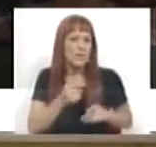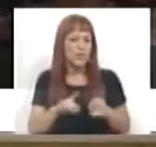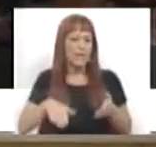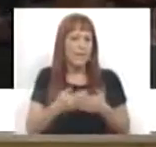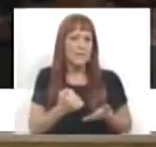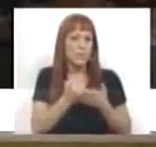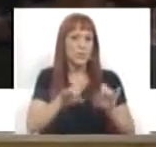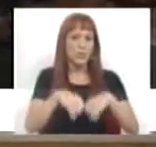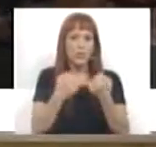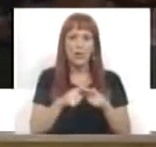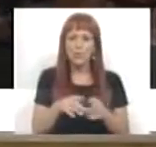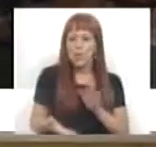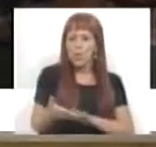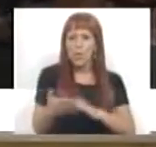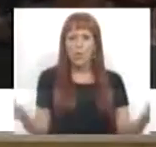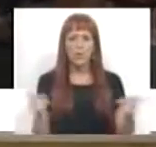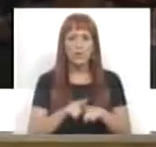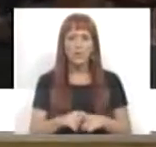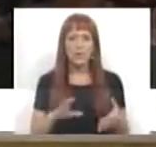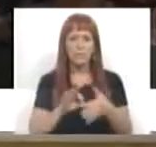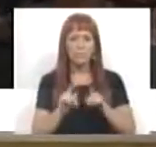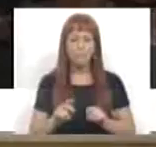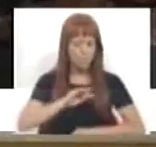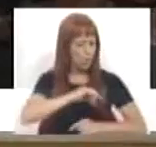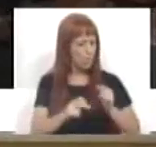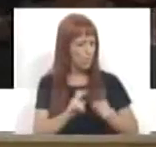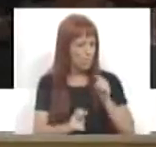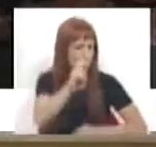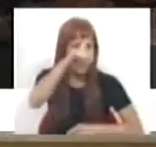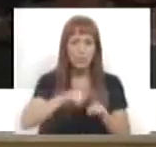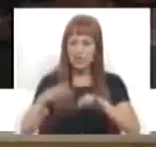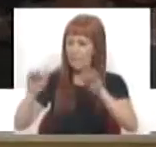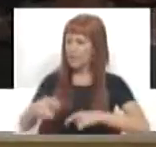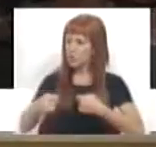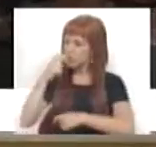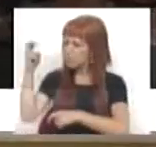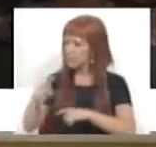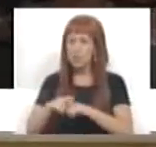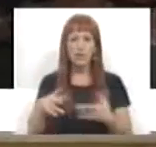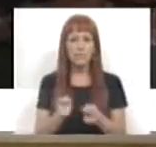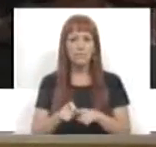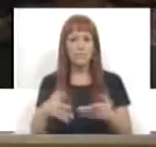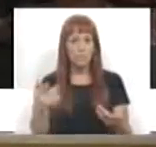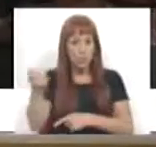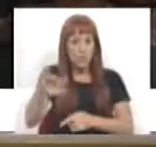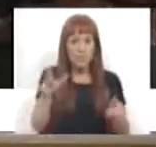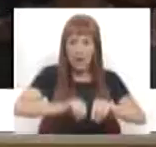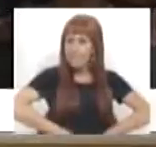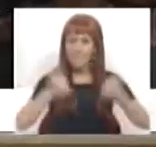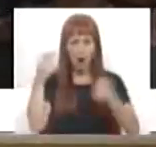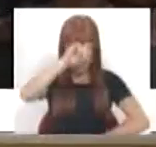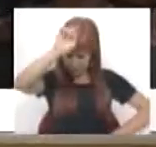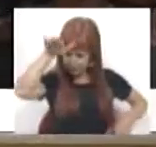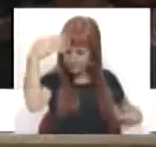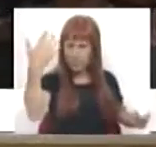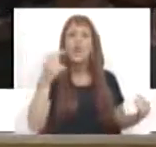reposição dos apoios sociais de urgência, da subida anual do salário mínimo à baixa dos custos energéticos para os mais vulneráveis, são a melhor